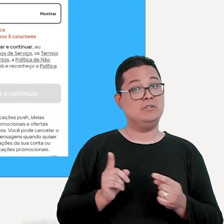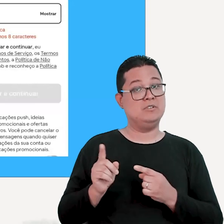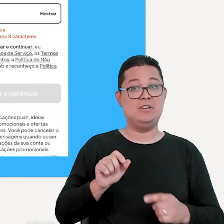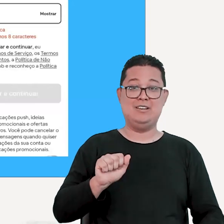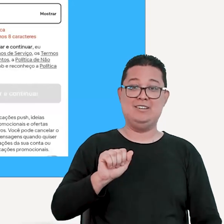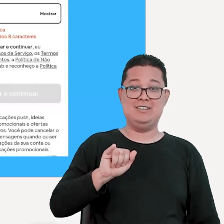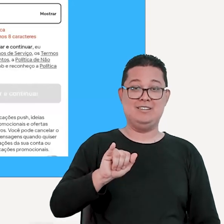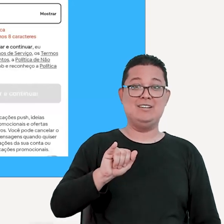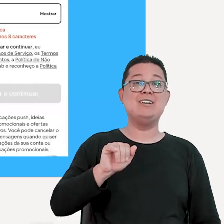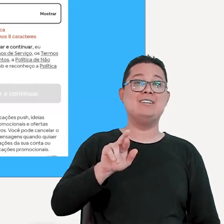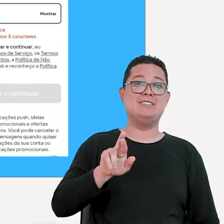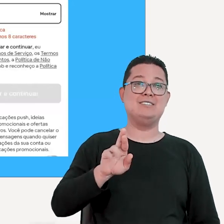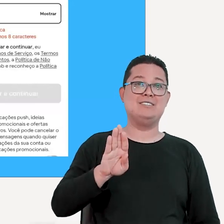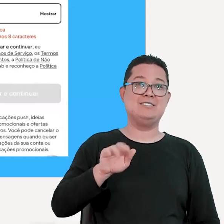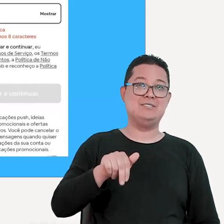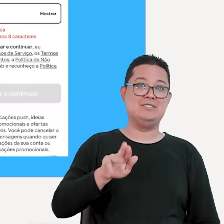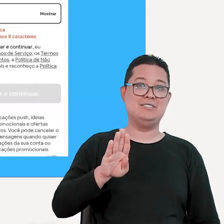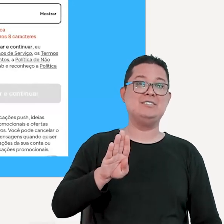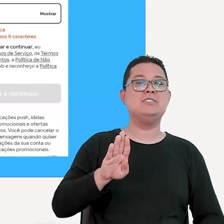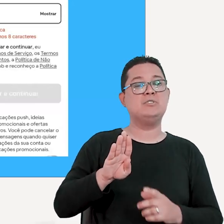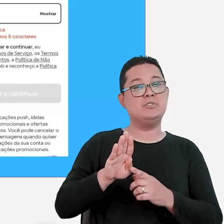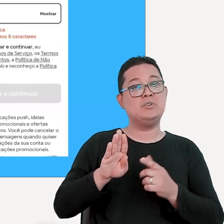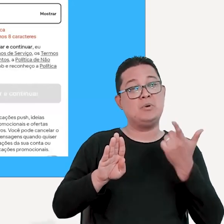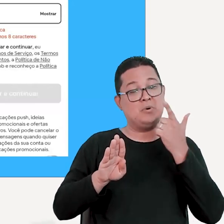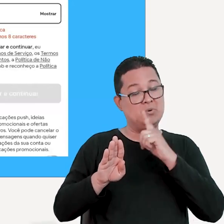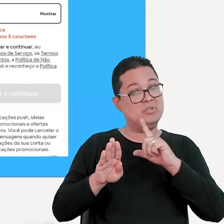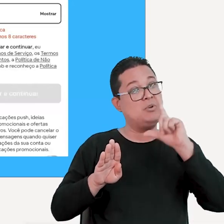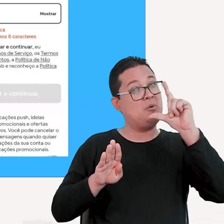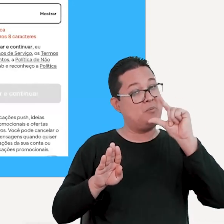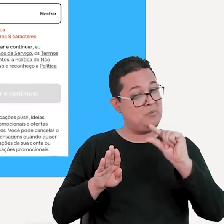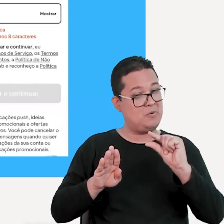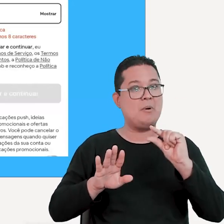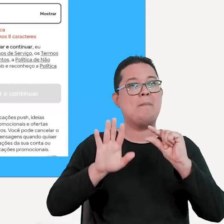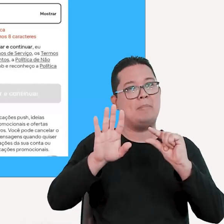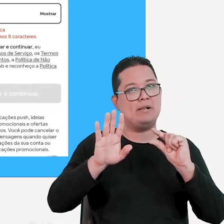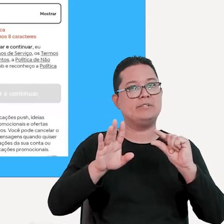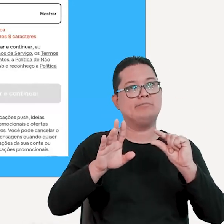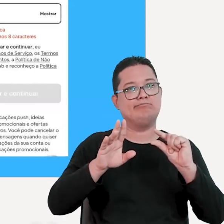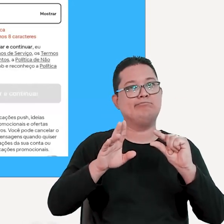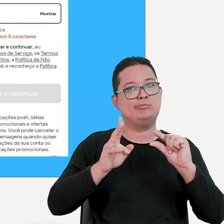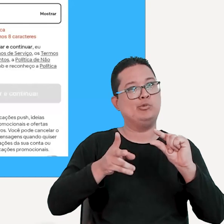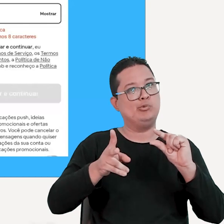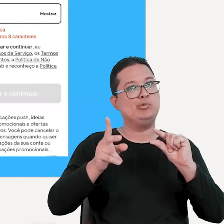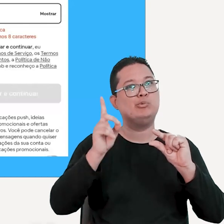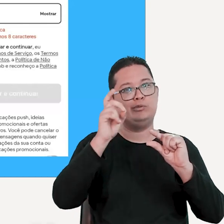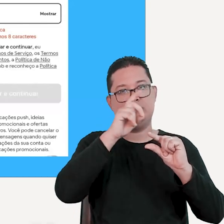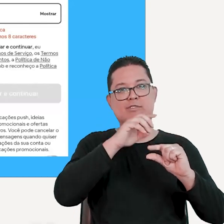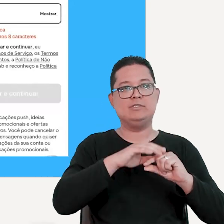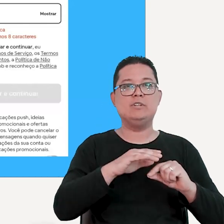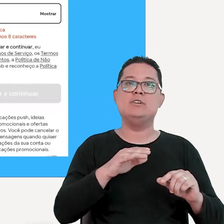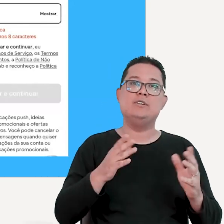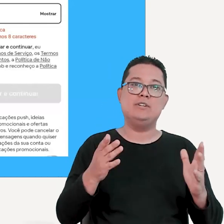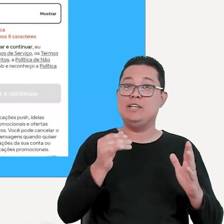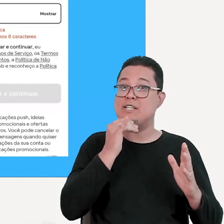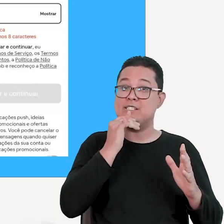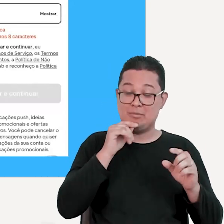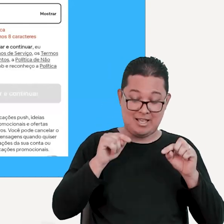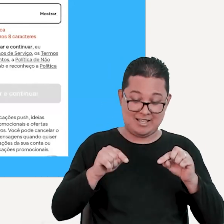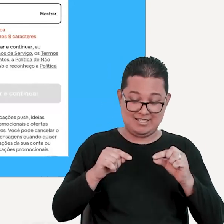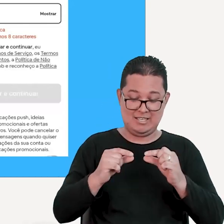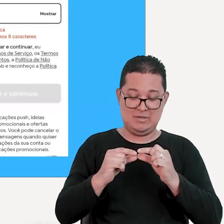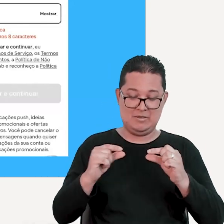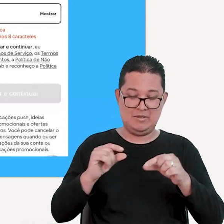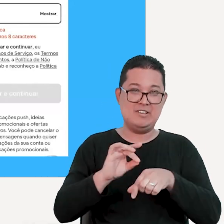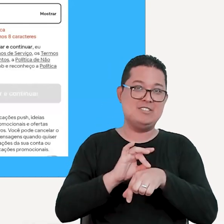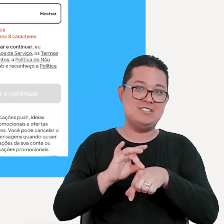pouco esse esforço, trazendo o complemento da conta. Então, aqui eu não tenho dúvida que se eu clicar no primeiro botão sair da